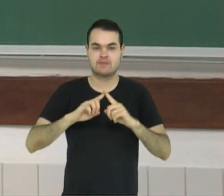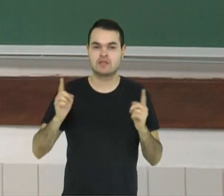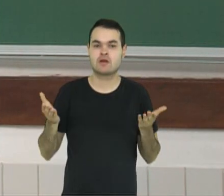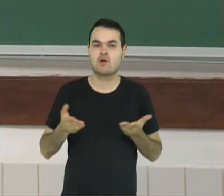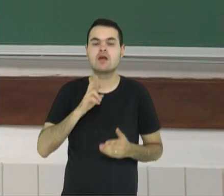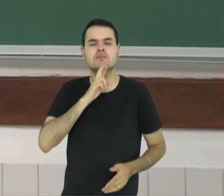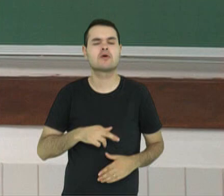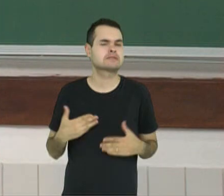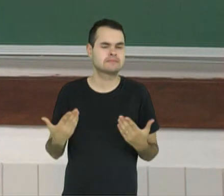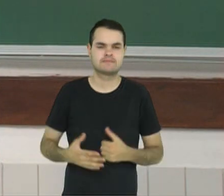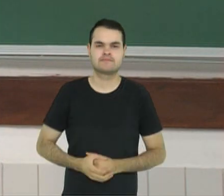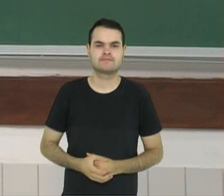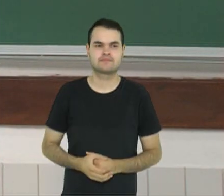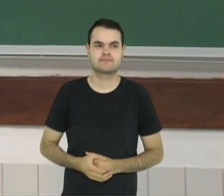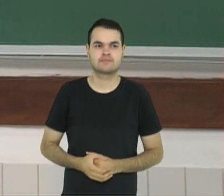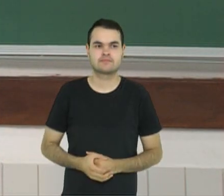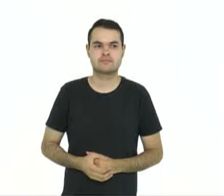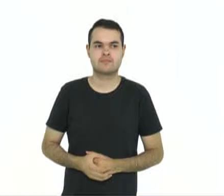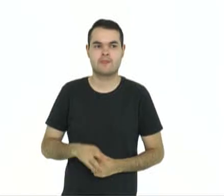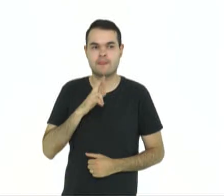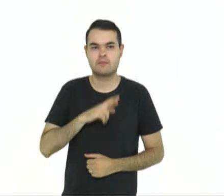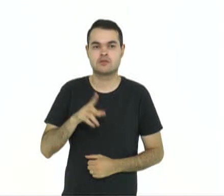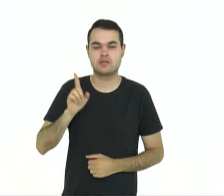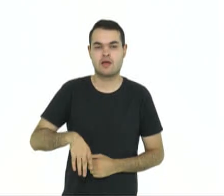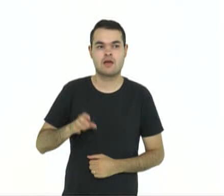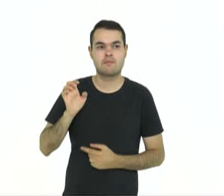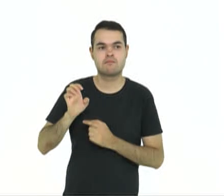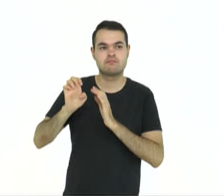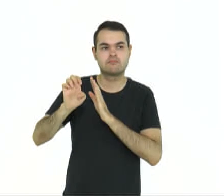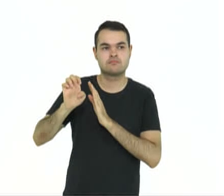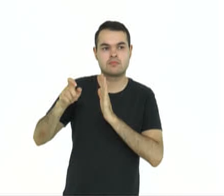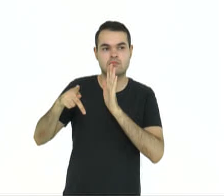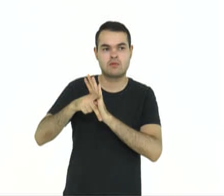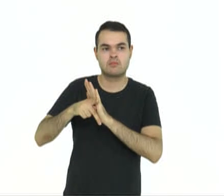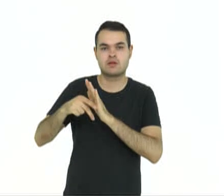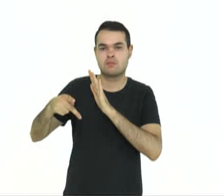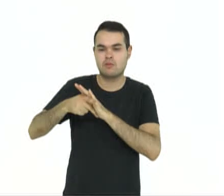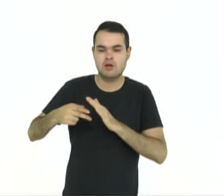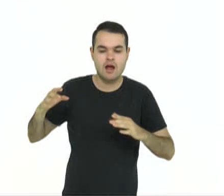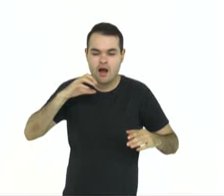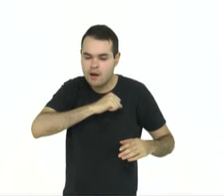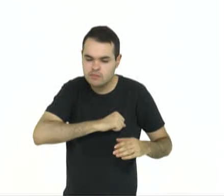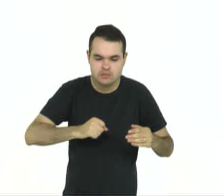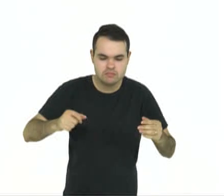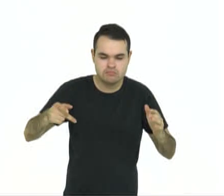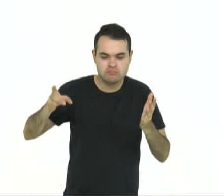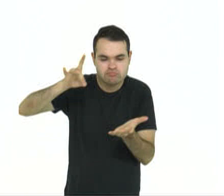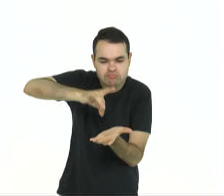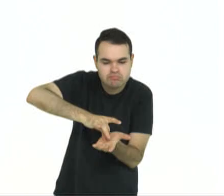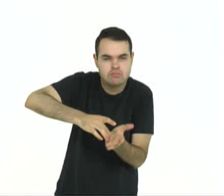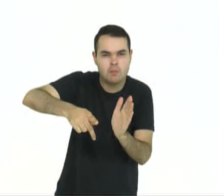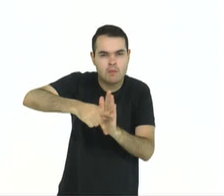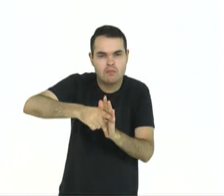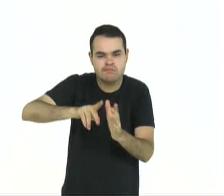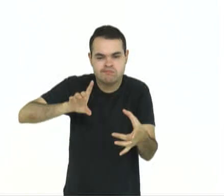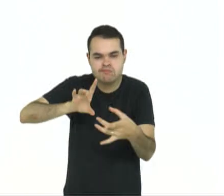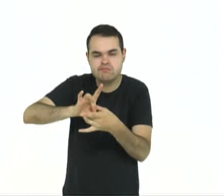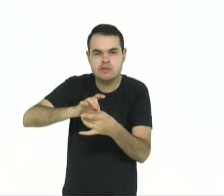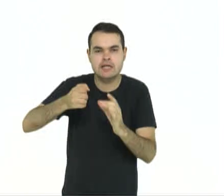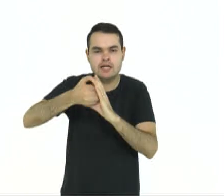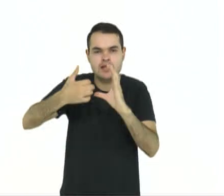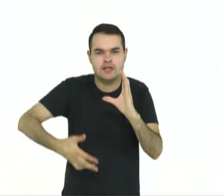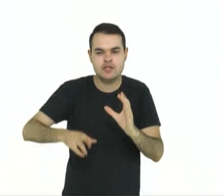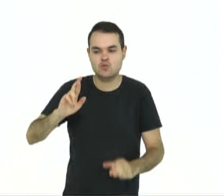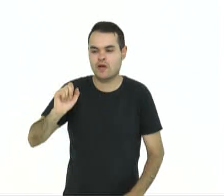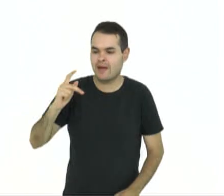nas respostas? A resposta é E, nas declamações rápidas e ritmadas de um texto com alturas aproximadas características do